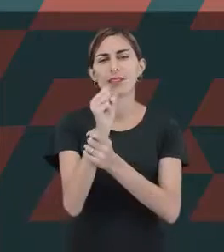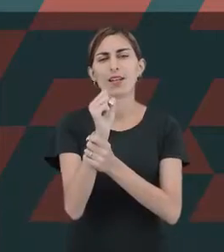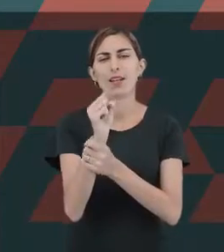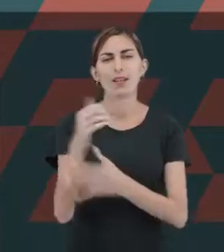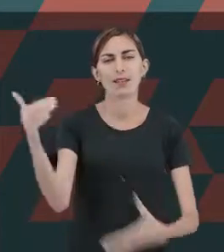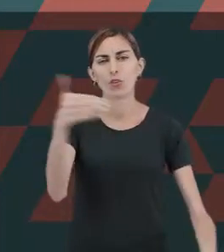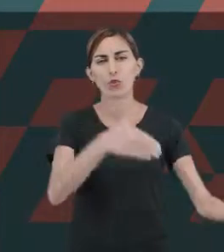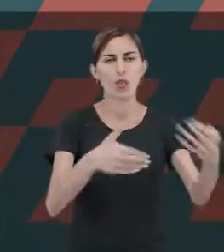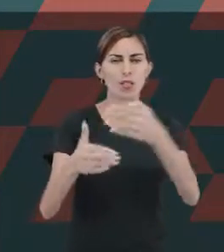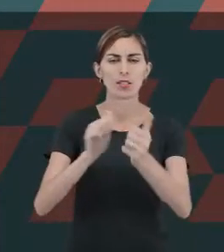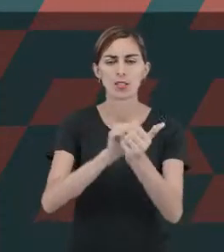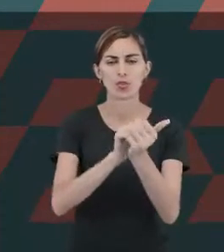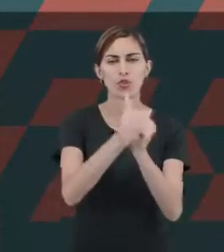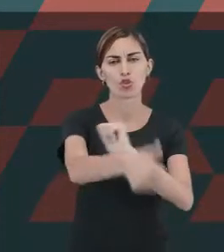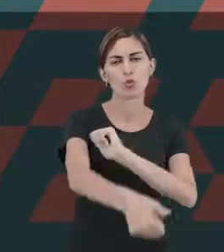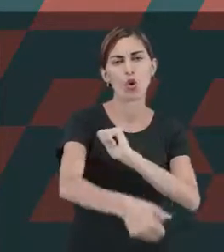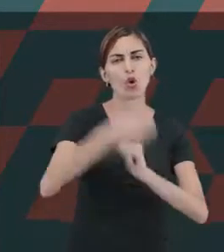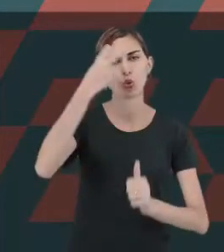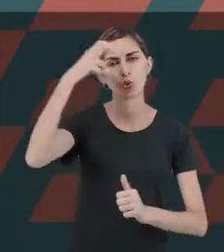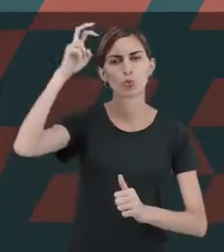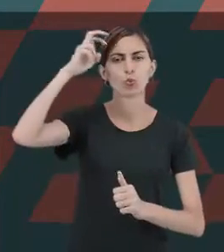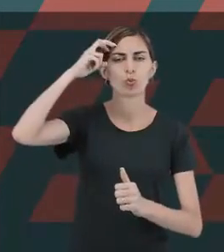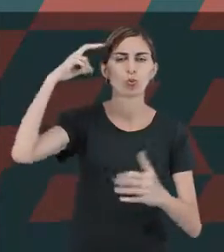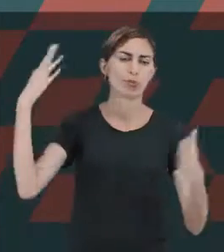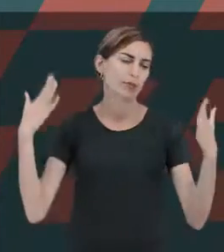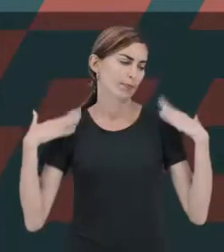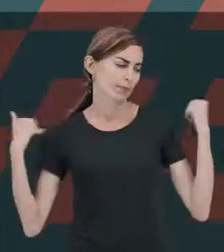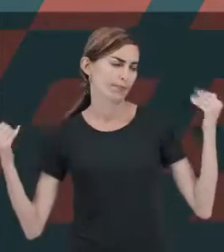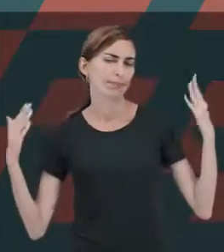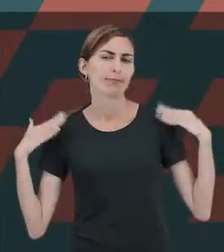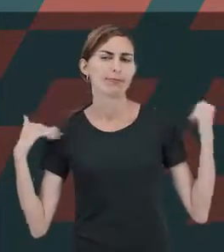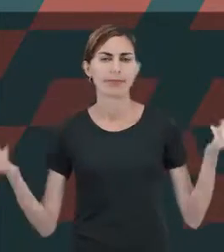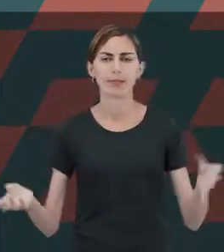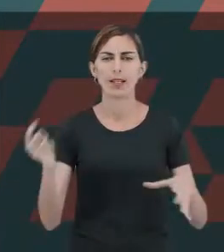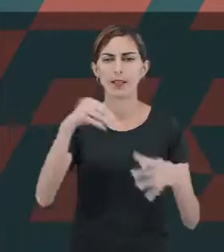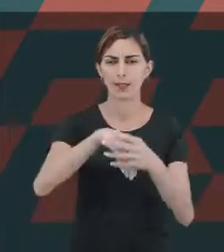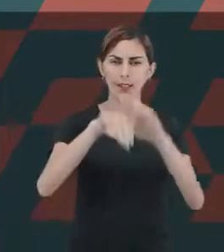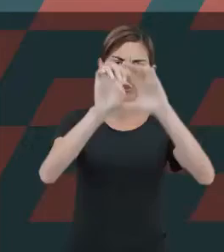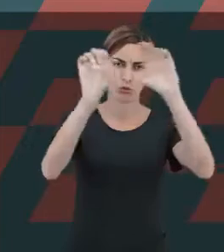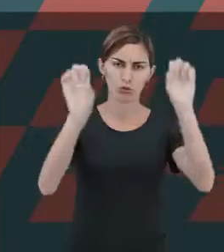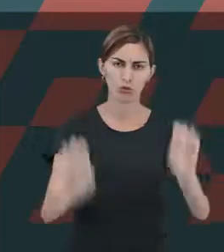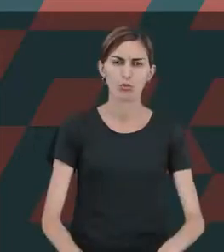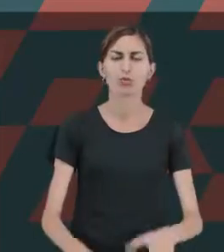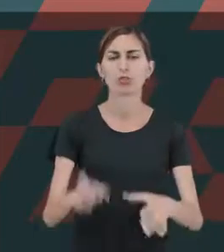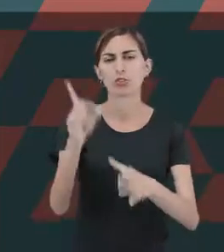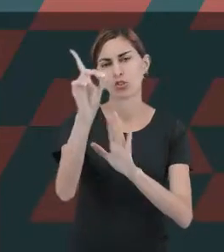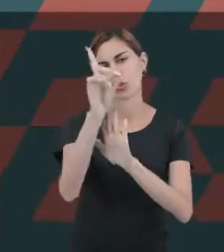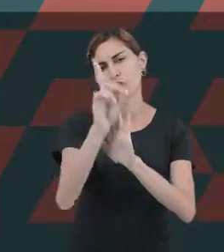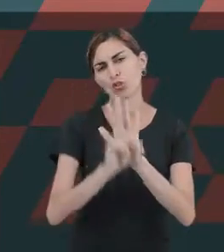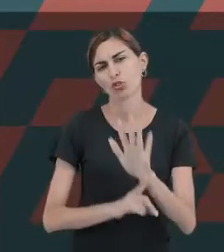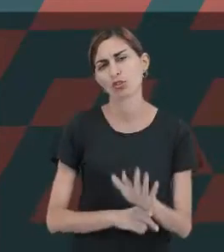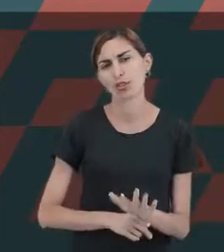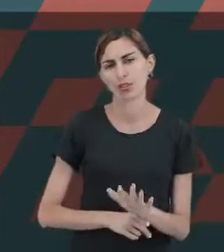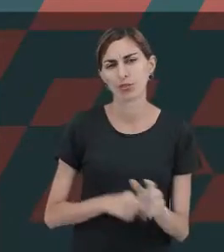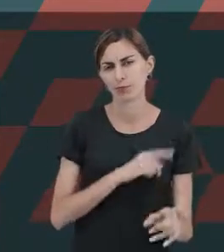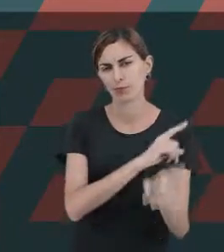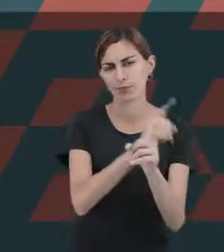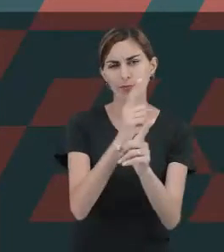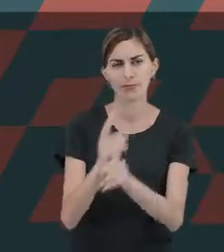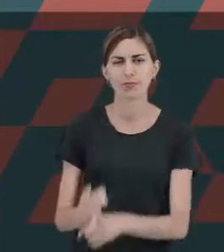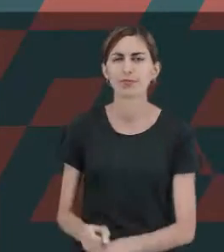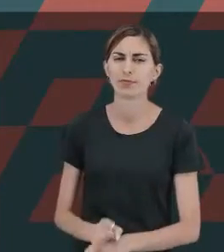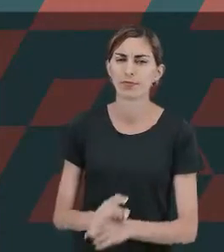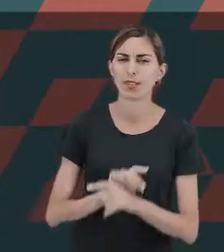o acesso ao esporte, cultura e lazer. Dentro dessa estrutura de direitos, nós identificamos também